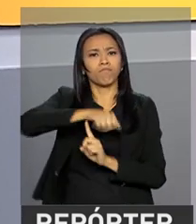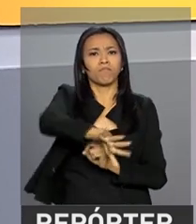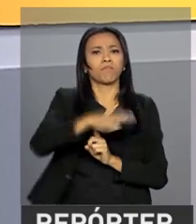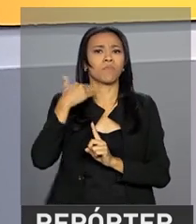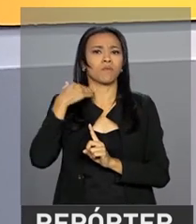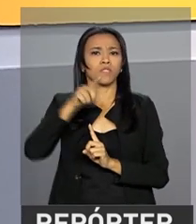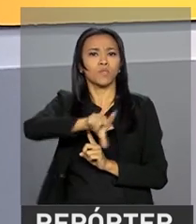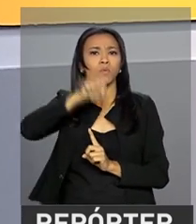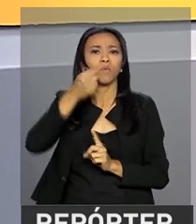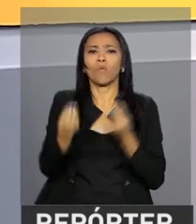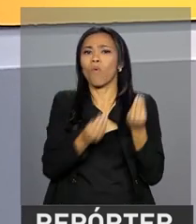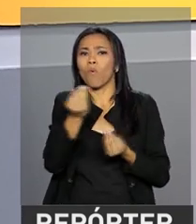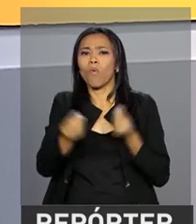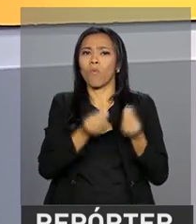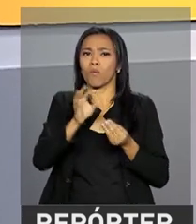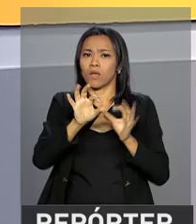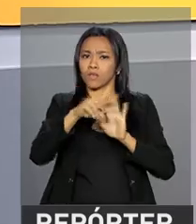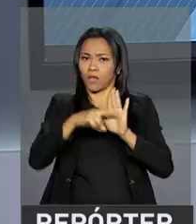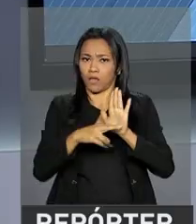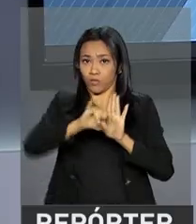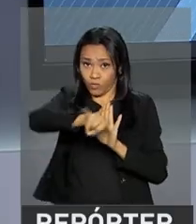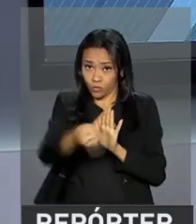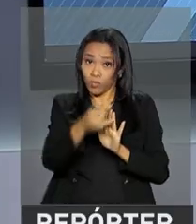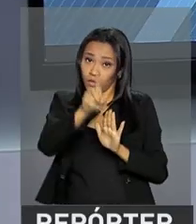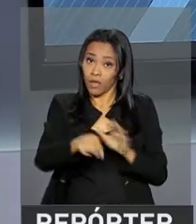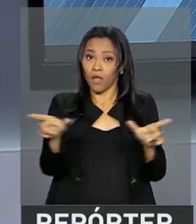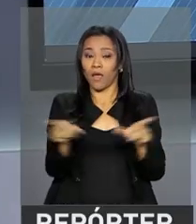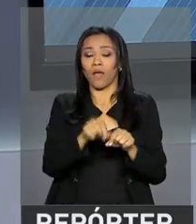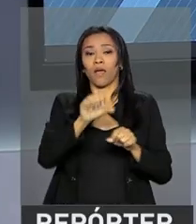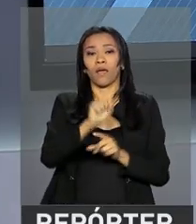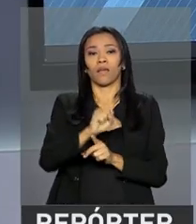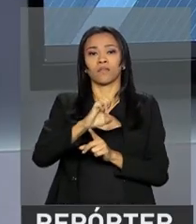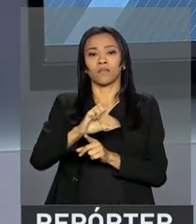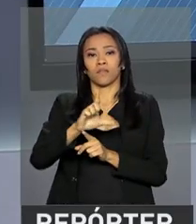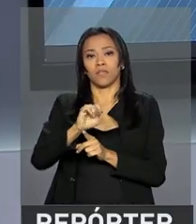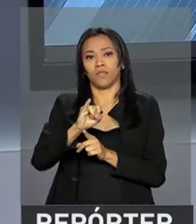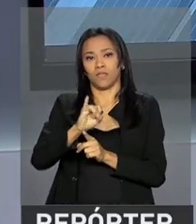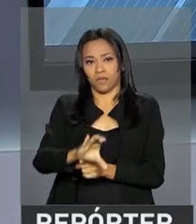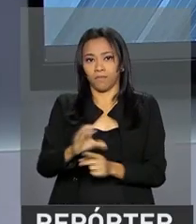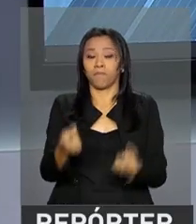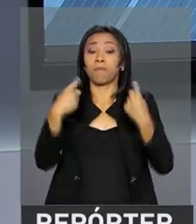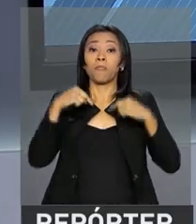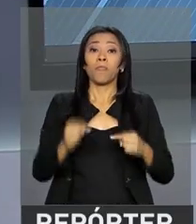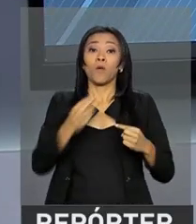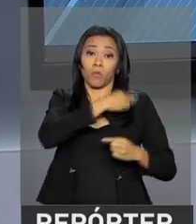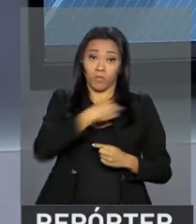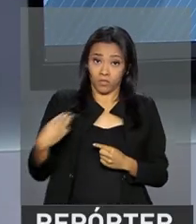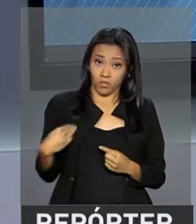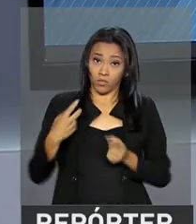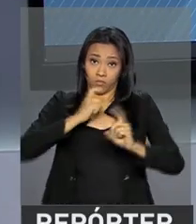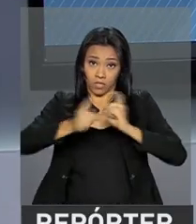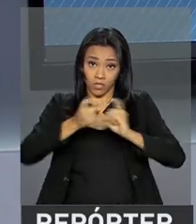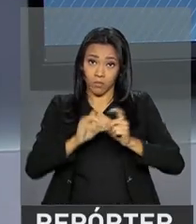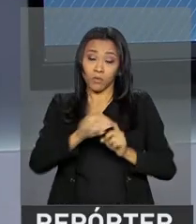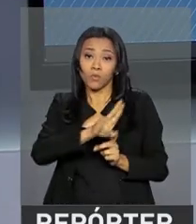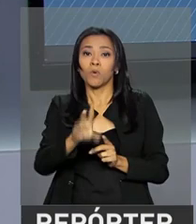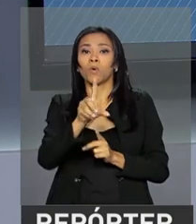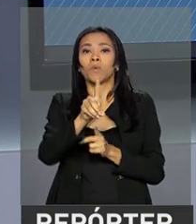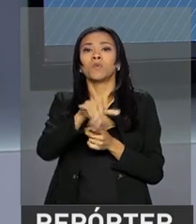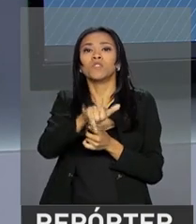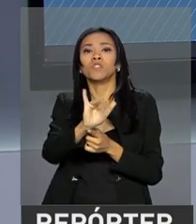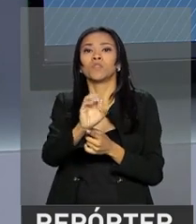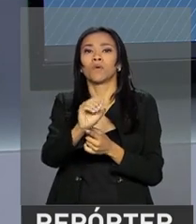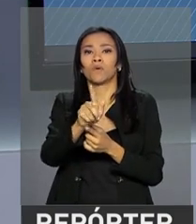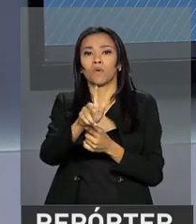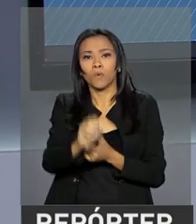básica de juros a selic o ministro do planejamento diogo oliveira apresentou medidas para reduzir gastos